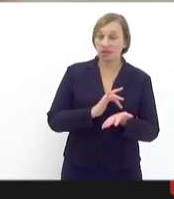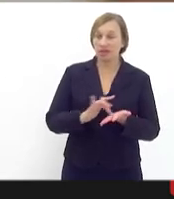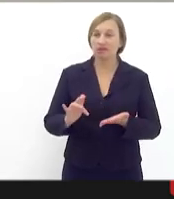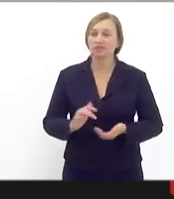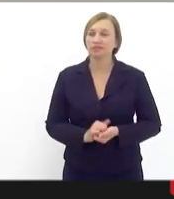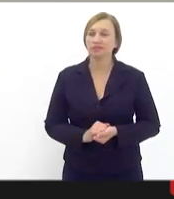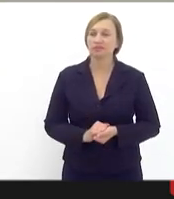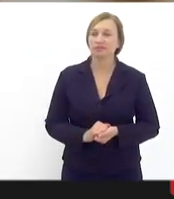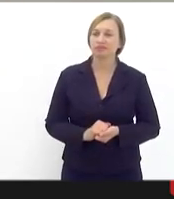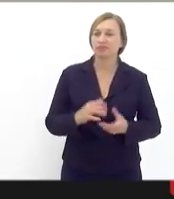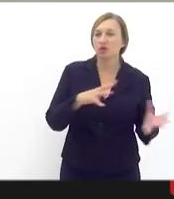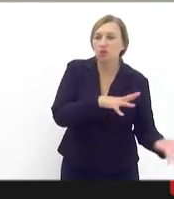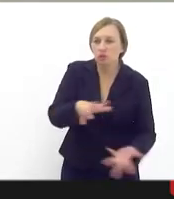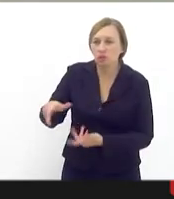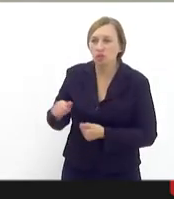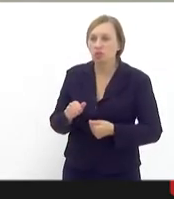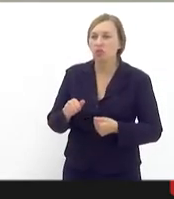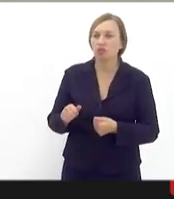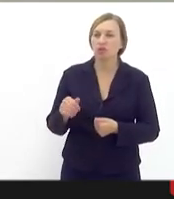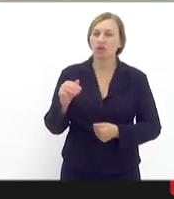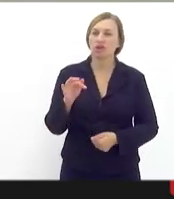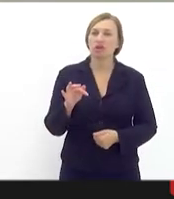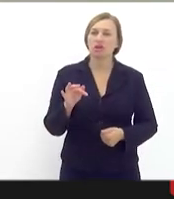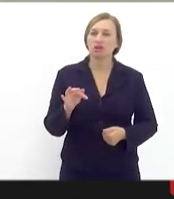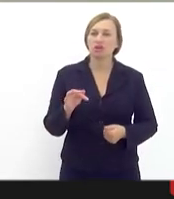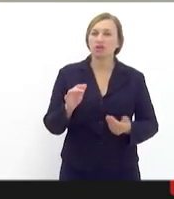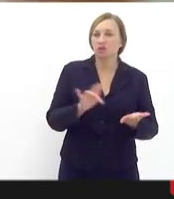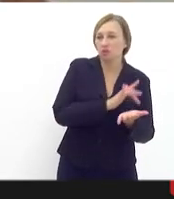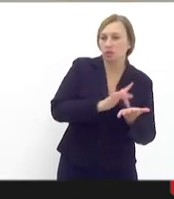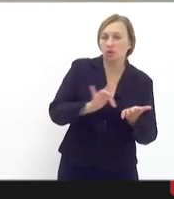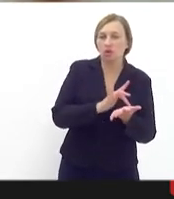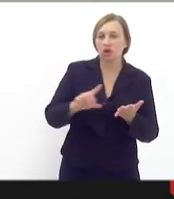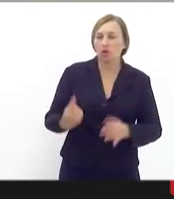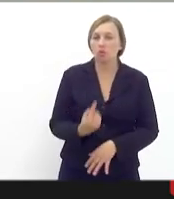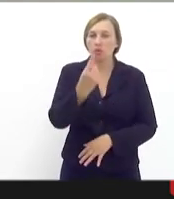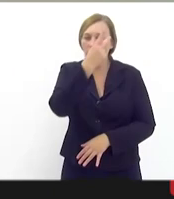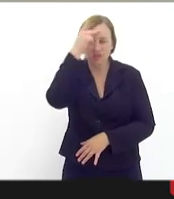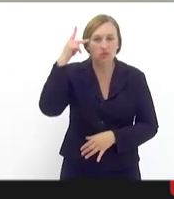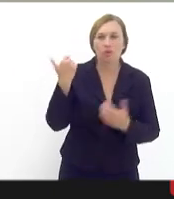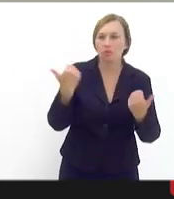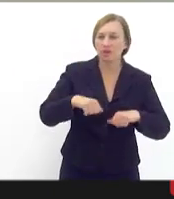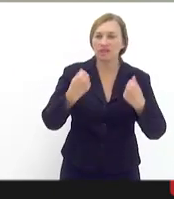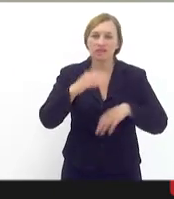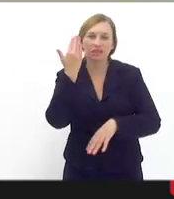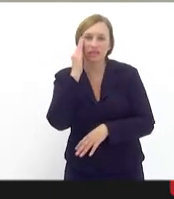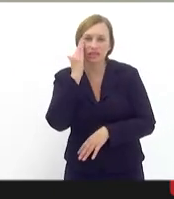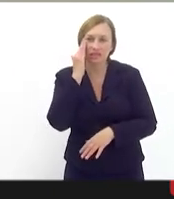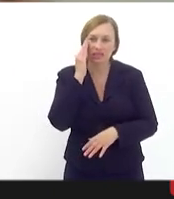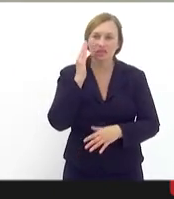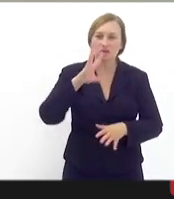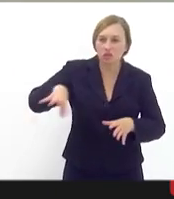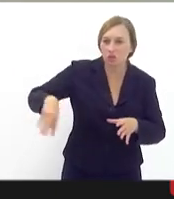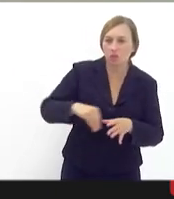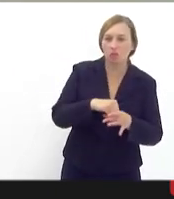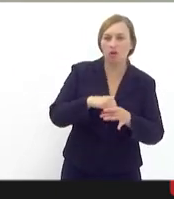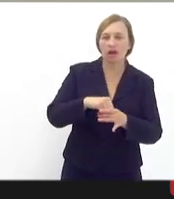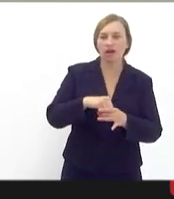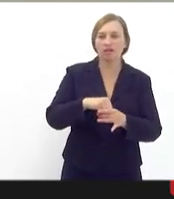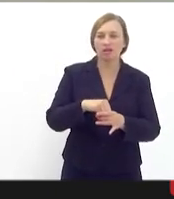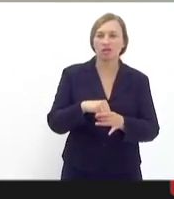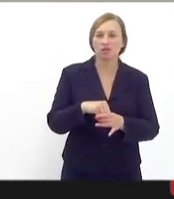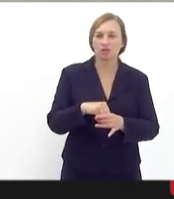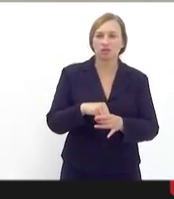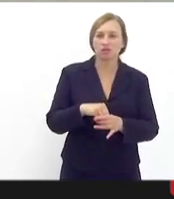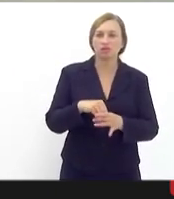o mundo é digital, é físico e digital, a gente é uma única persona. Então a gente precisa entender, incorporar isso dentro, né,